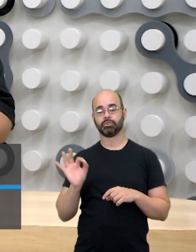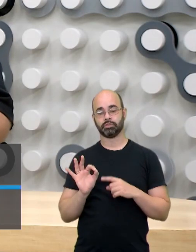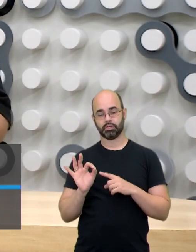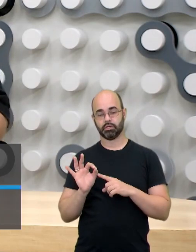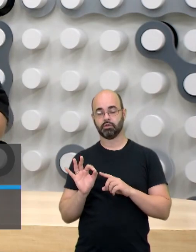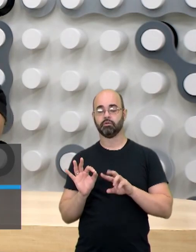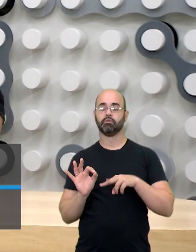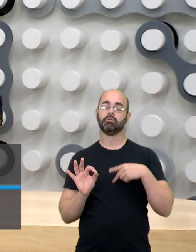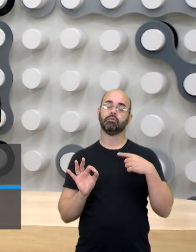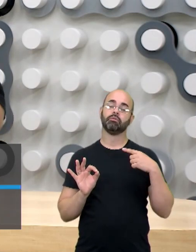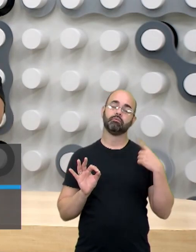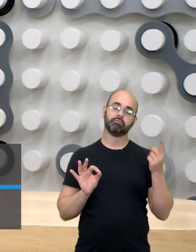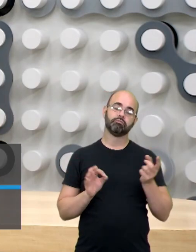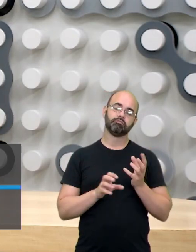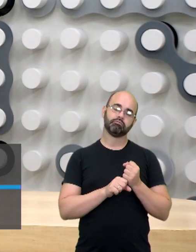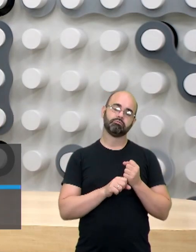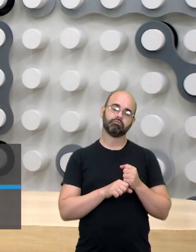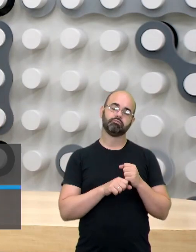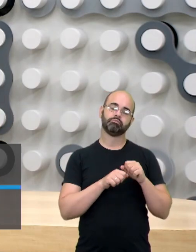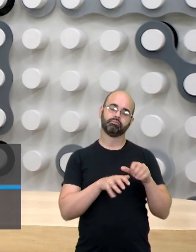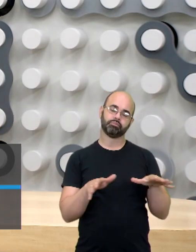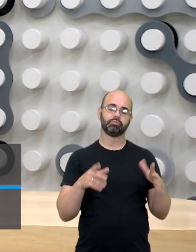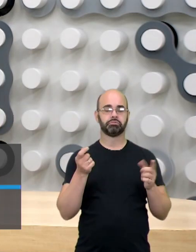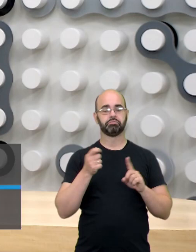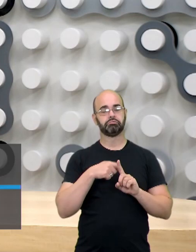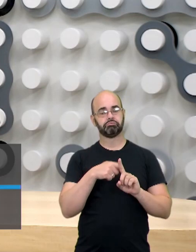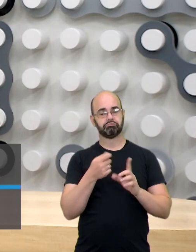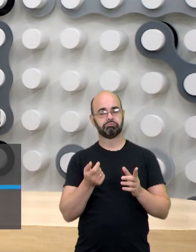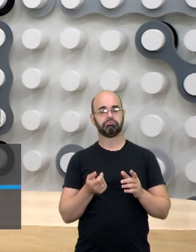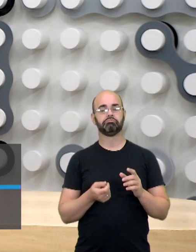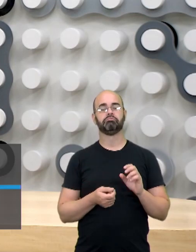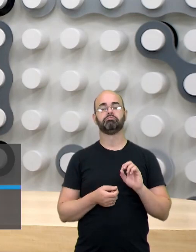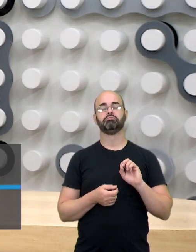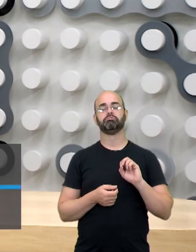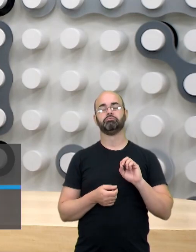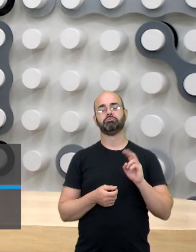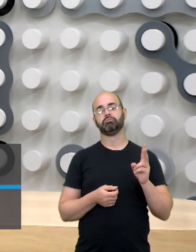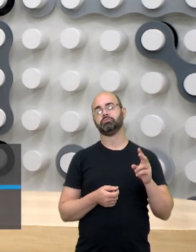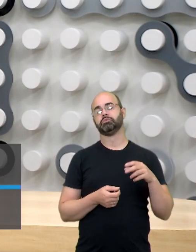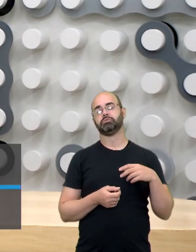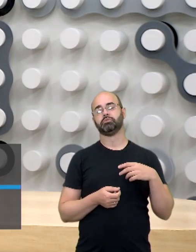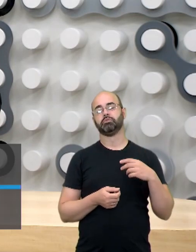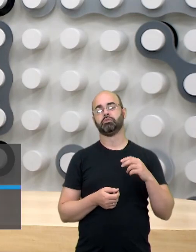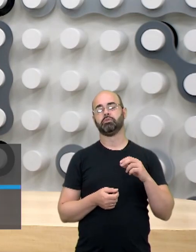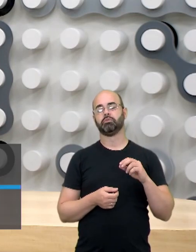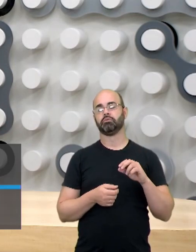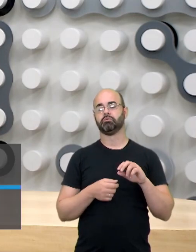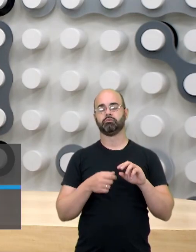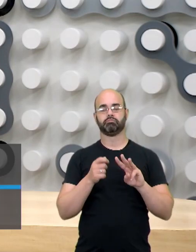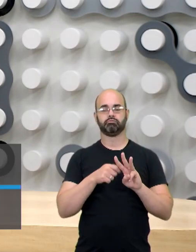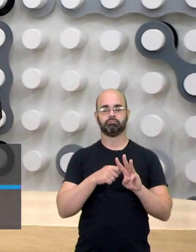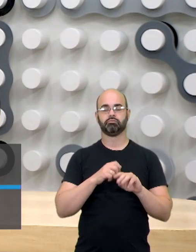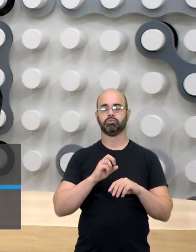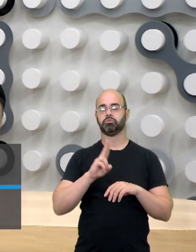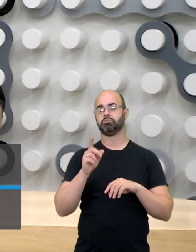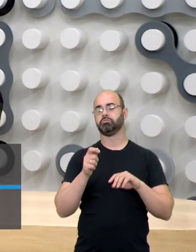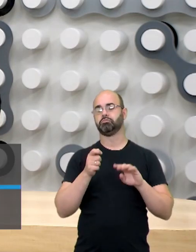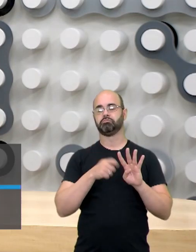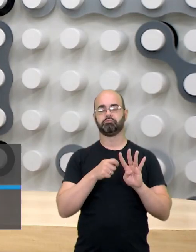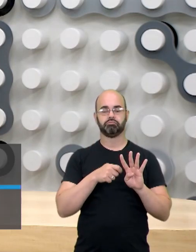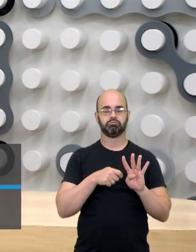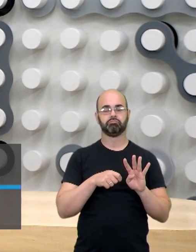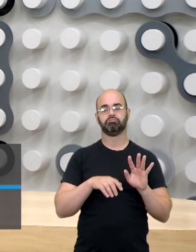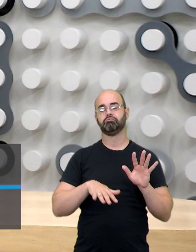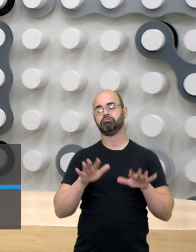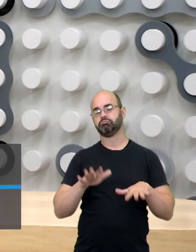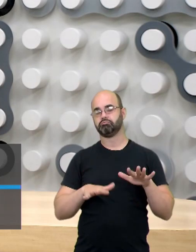na pesquisa, tá certo? E ela pode ser mensal e trimestral, quadrimestral, né? Ela pode ter uma variável